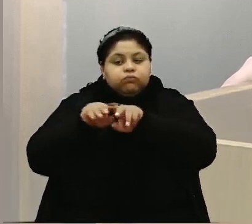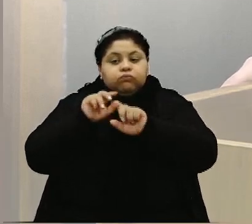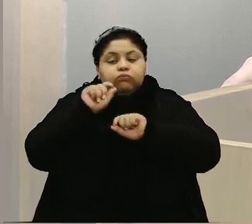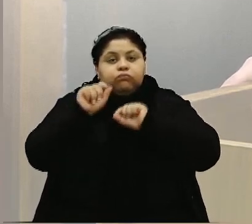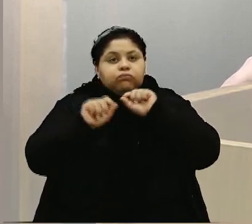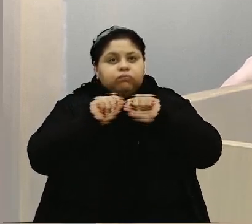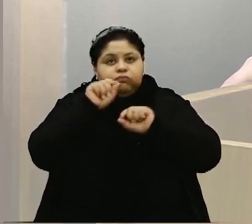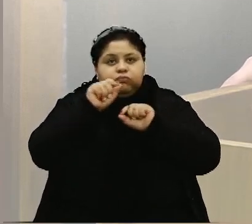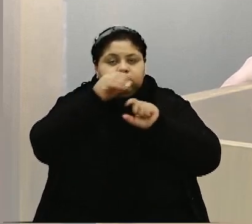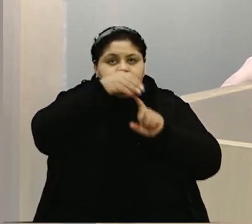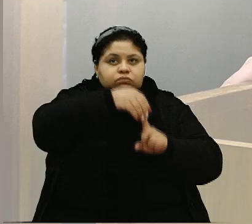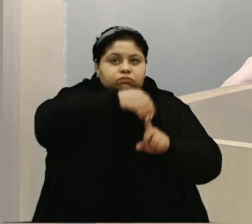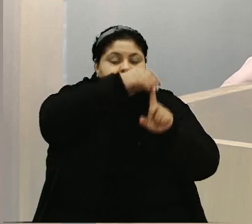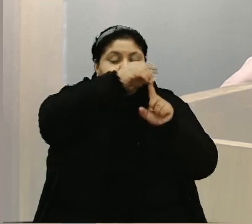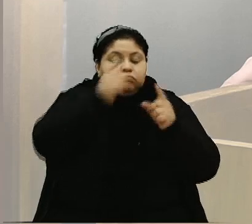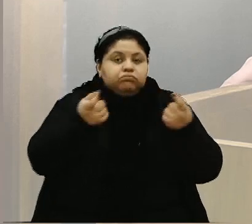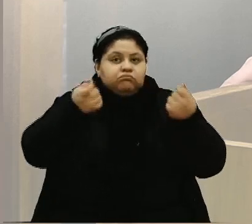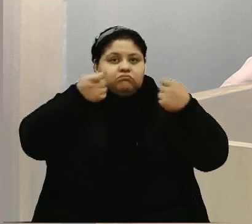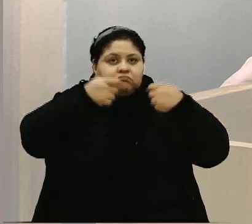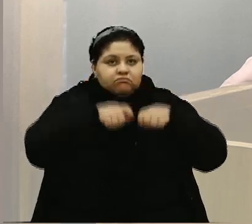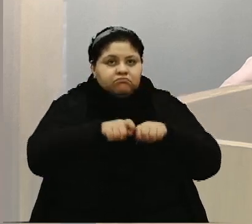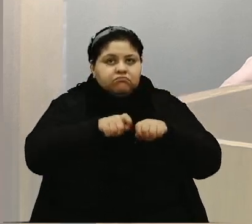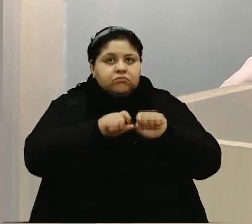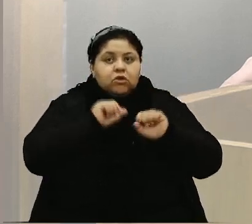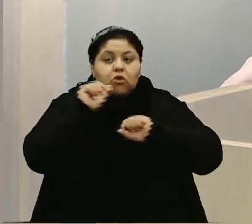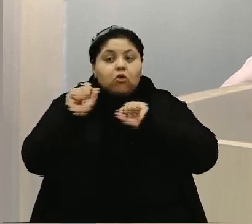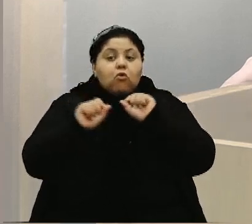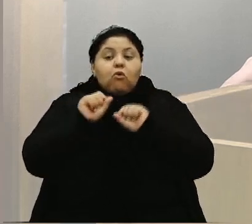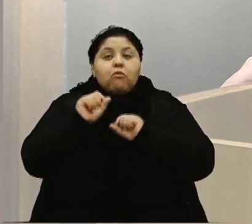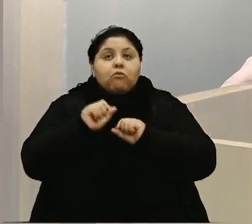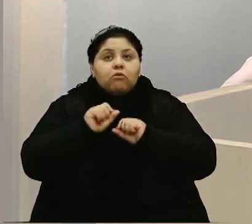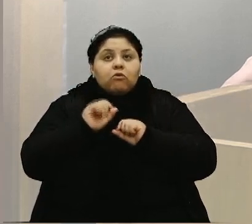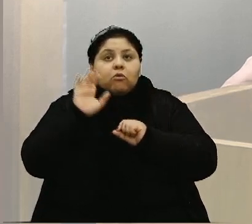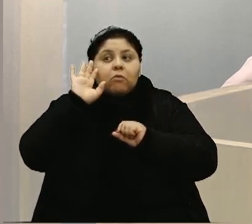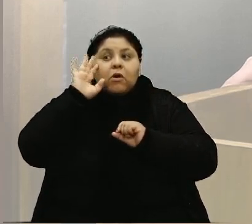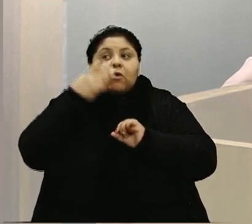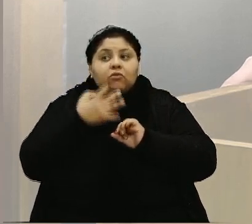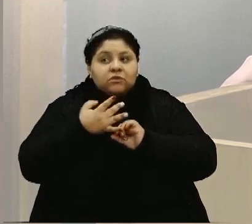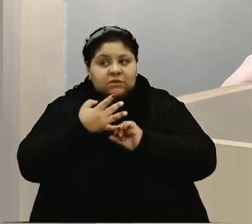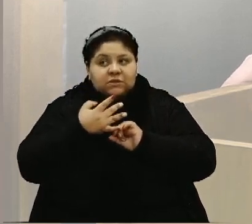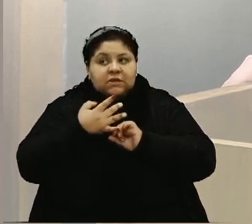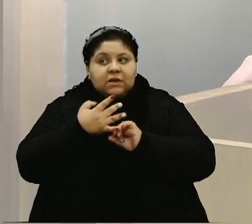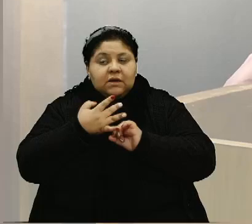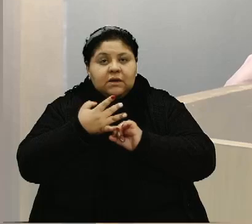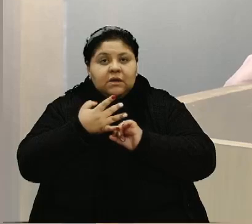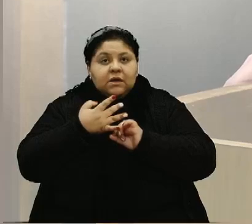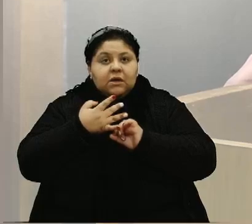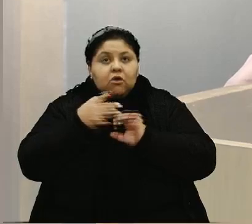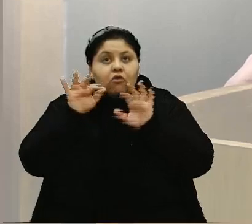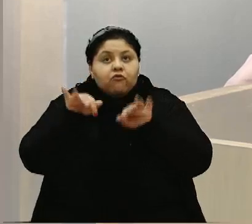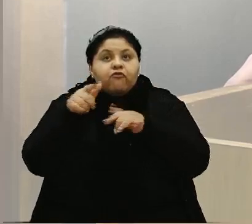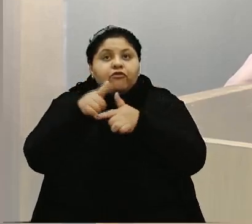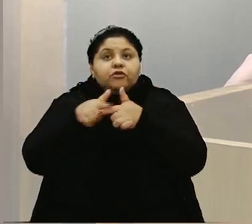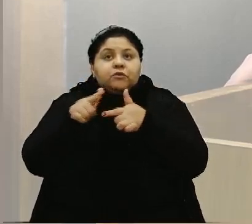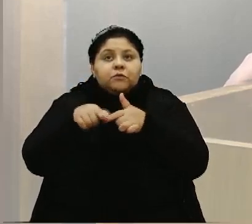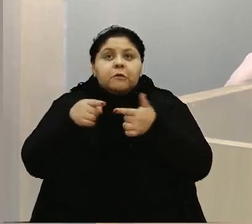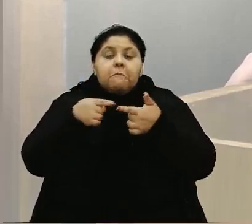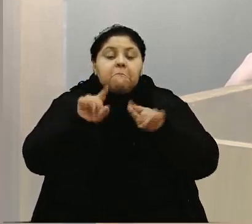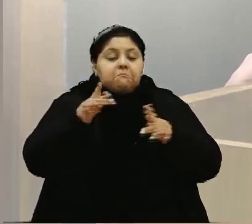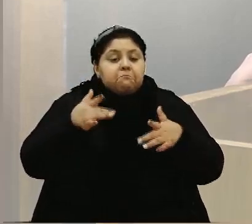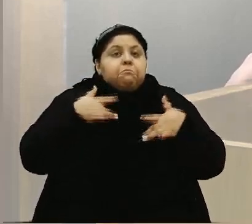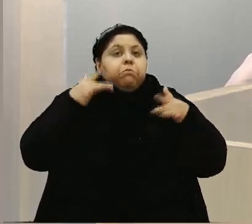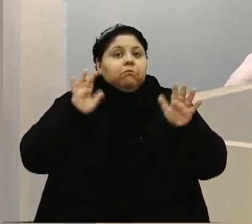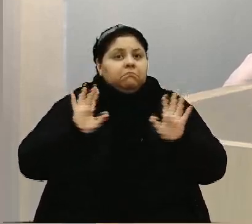as principais necessidades e como que se dará a solução dessas necessidades. Porém, me surpreende